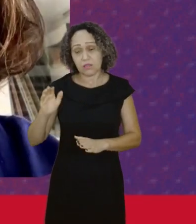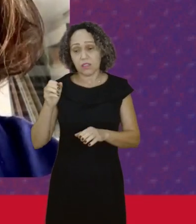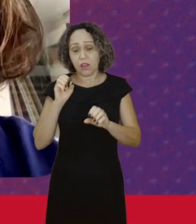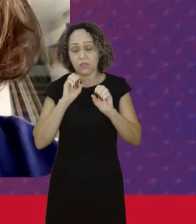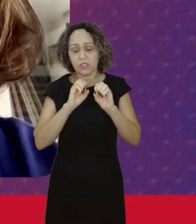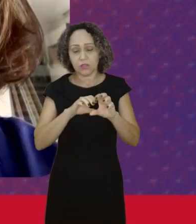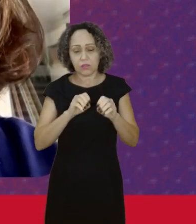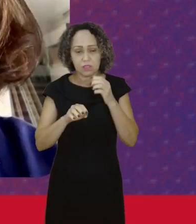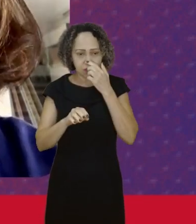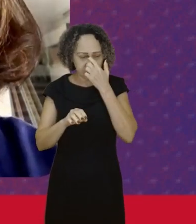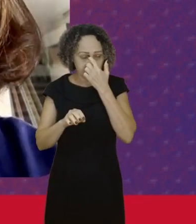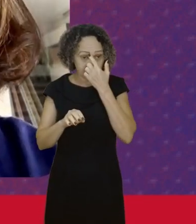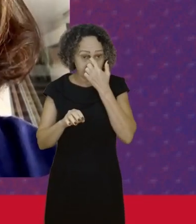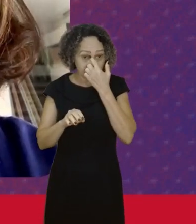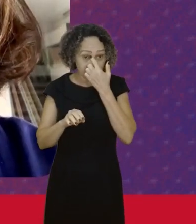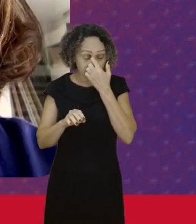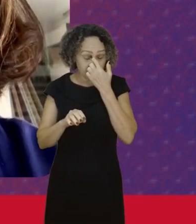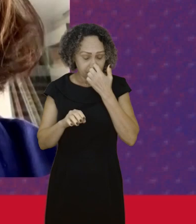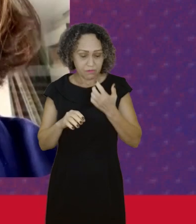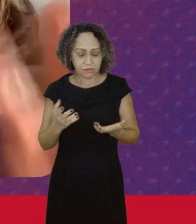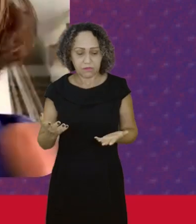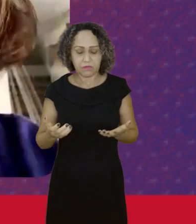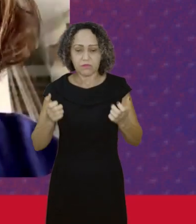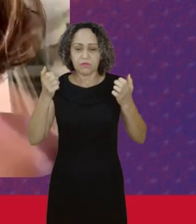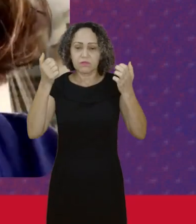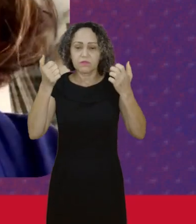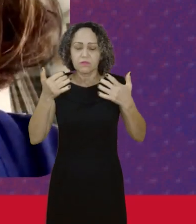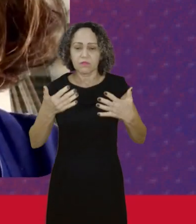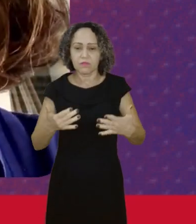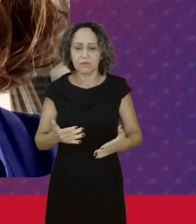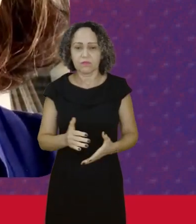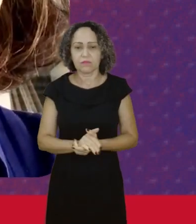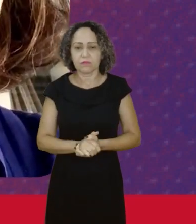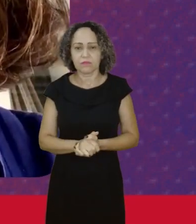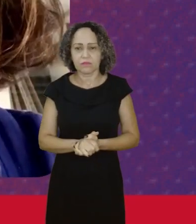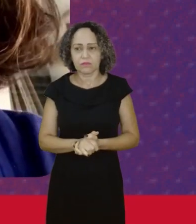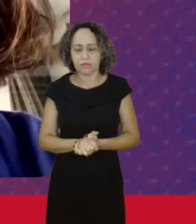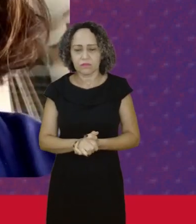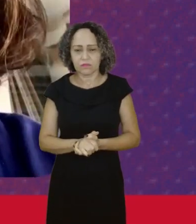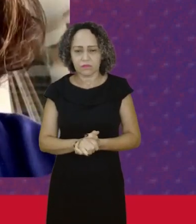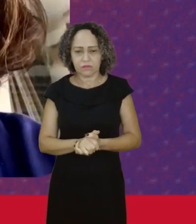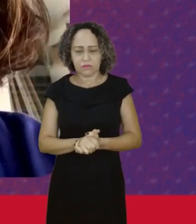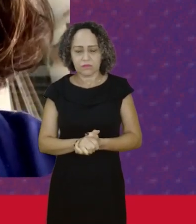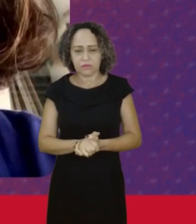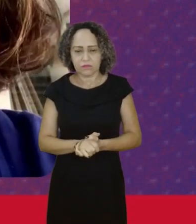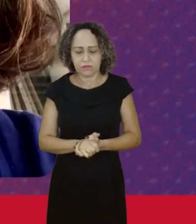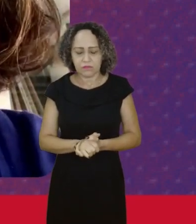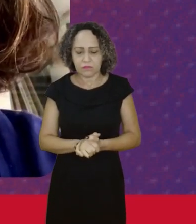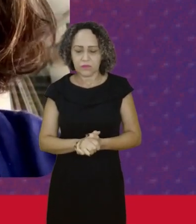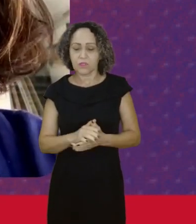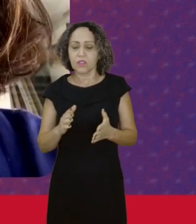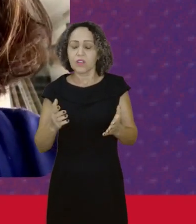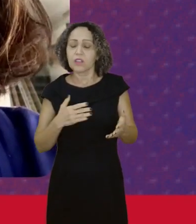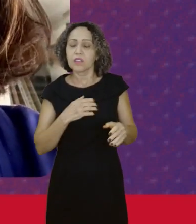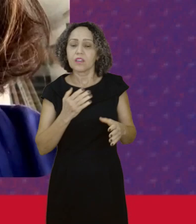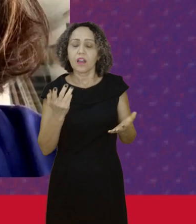Eu vou falar para vocês, antes de falar do Plano Nacional de Educação aprovado em